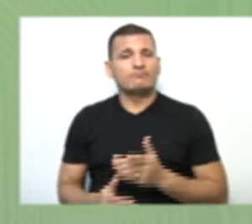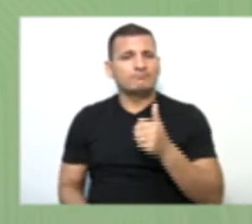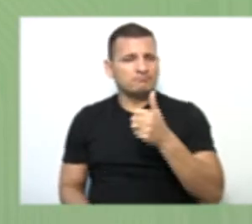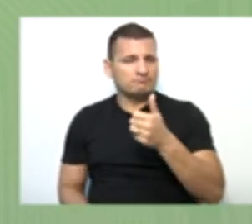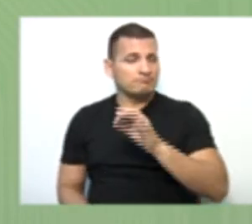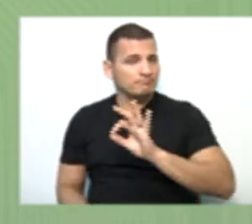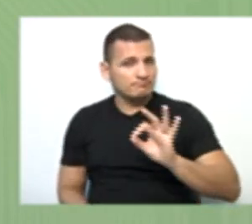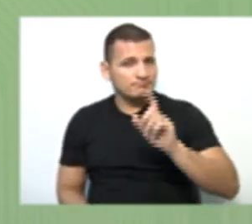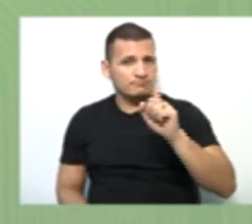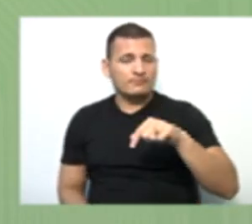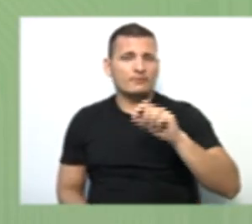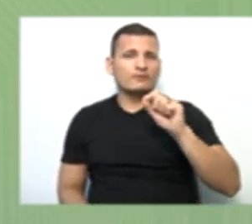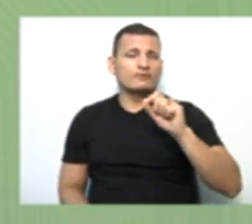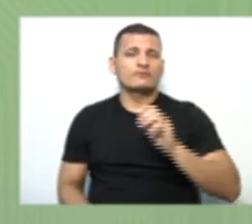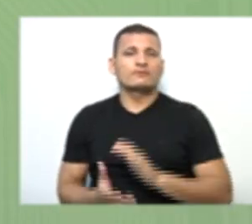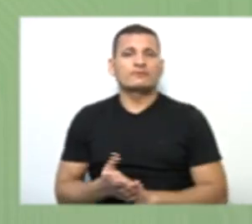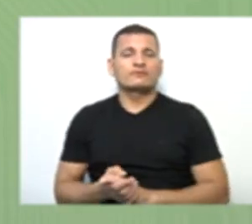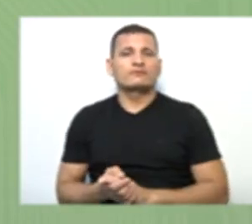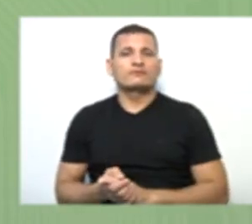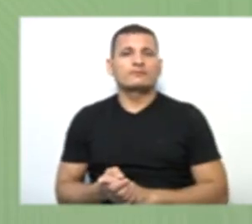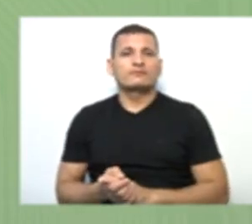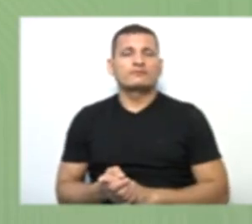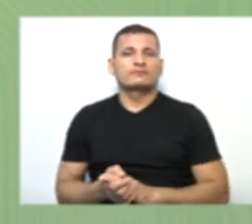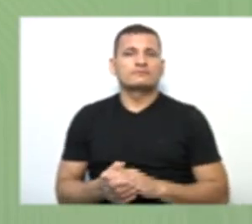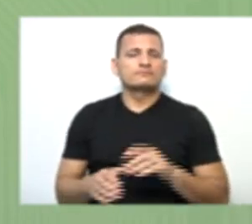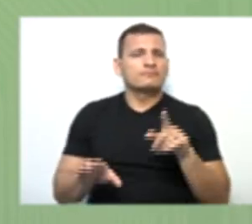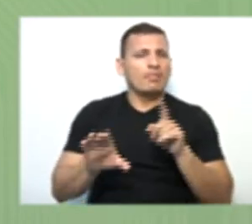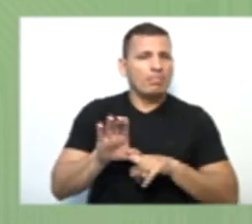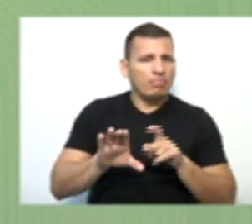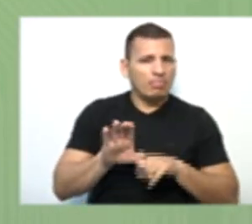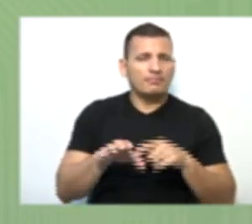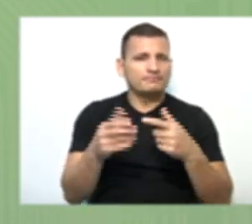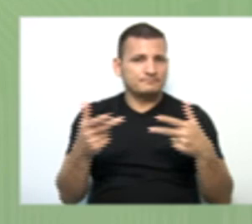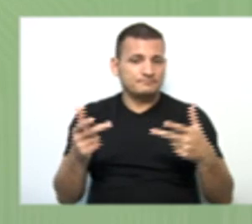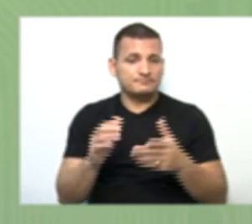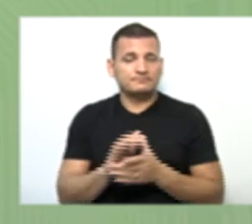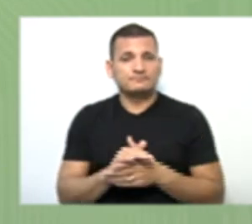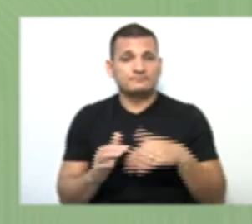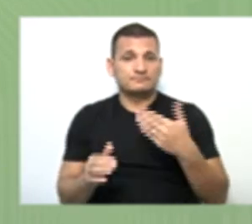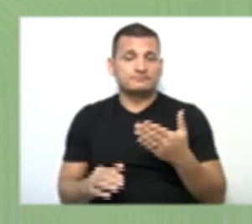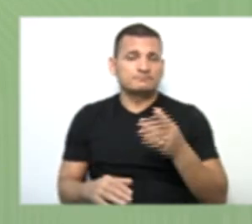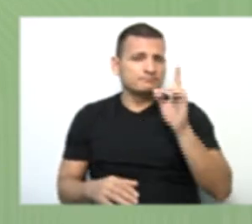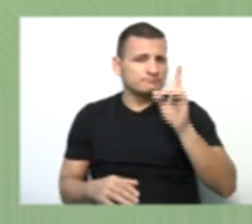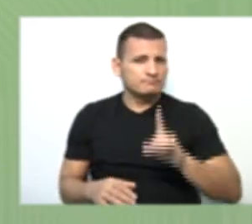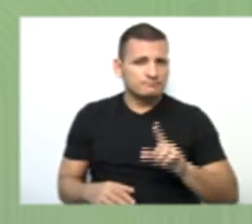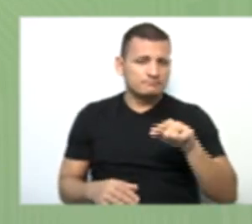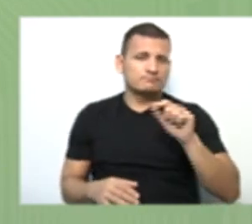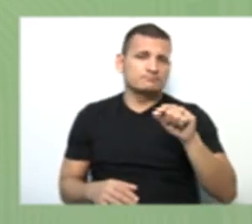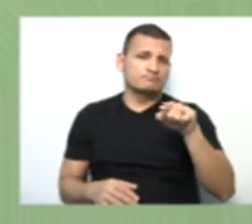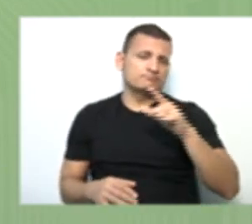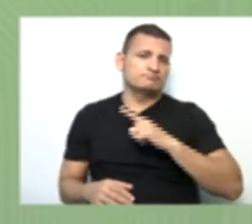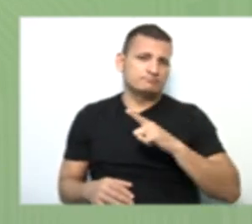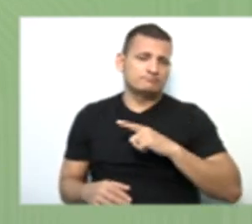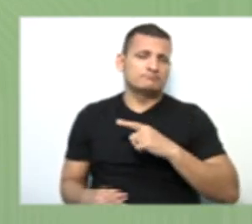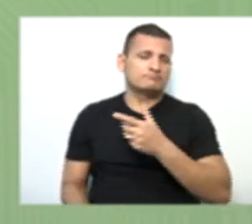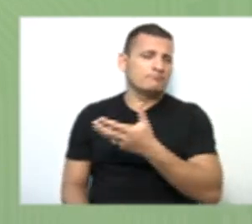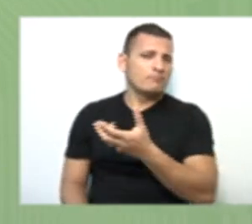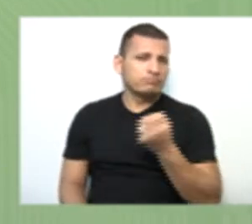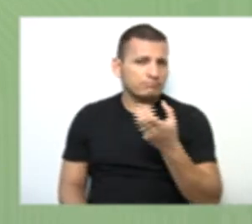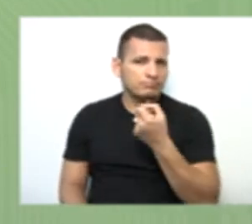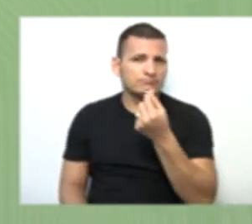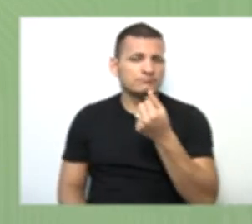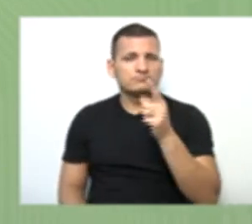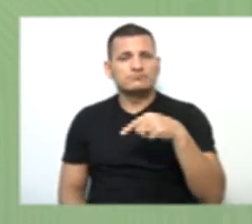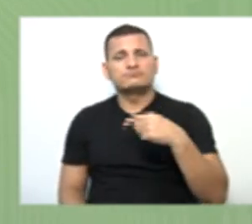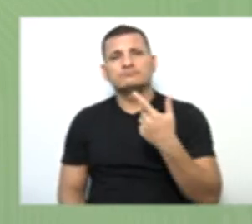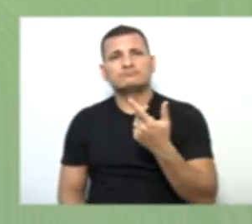Exatamente, aquela dívida que seu irmão tem com você, lembra? Então o direito é aquilo que você tem o direito de receber. São